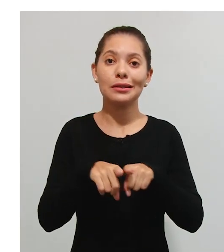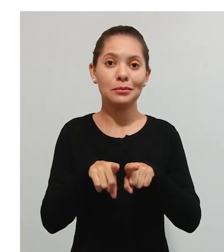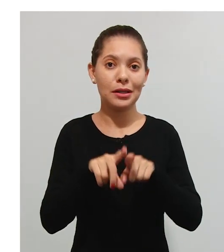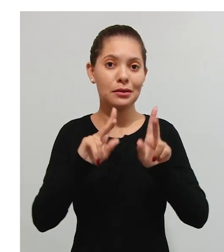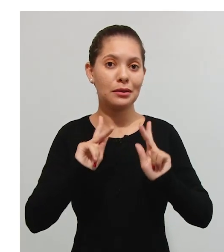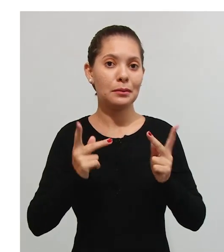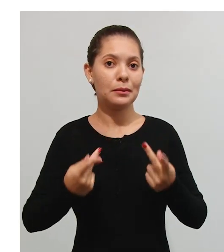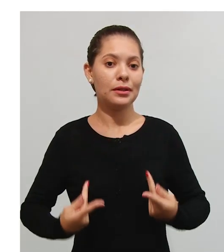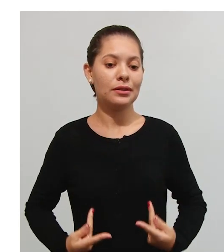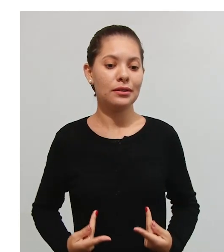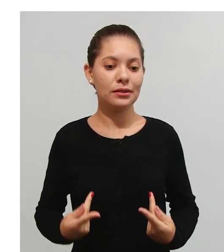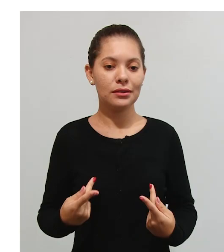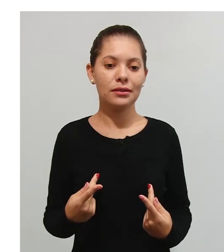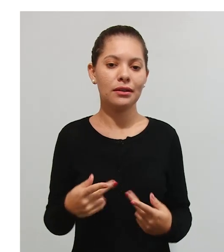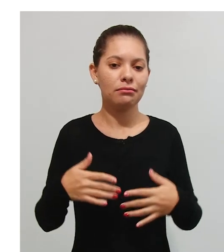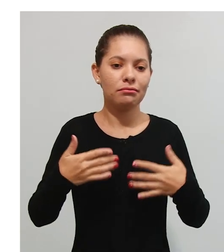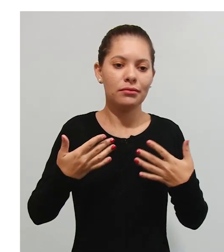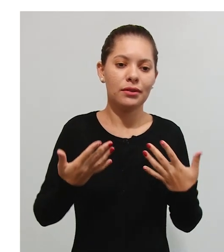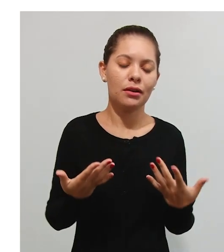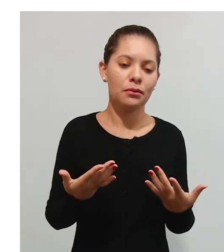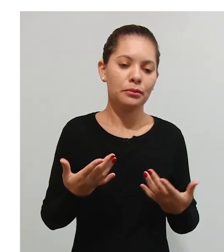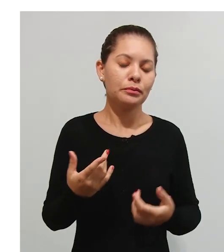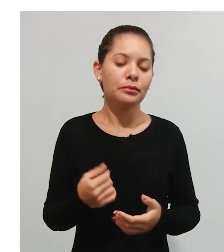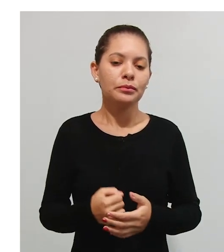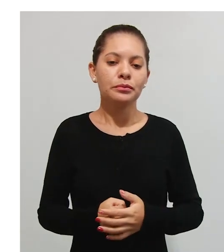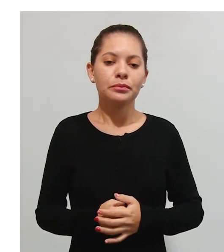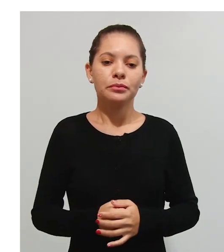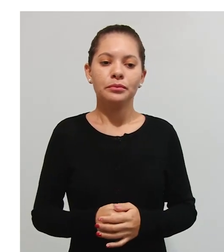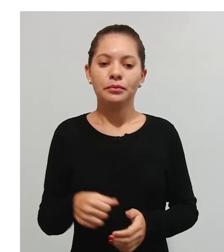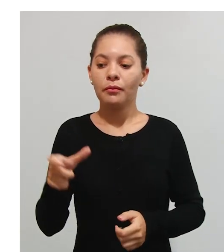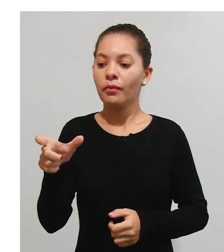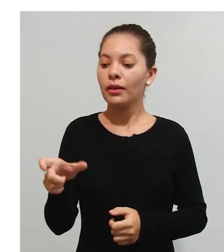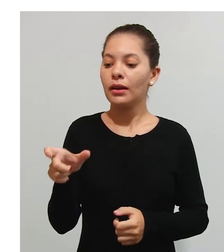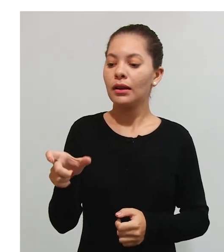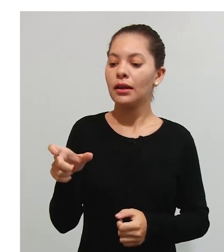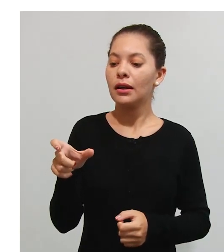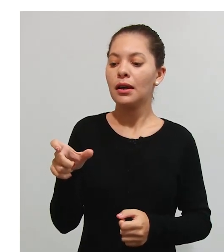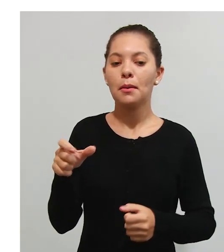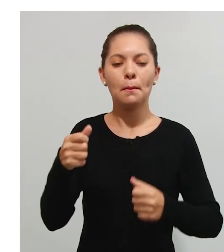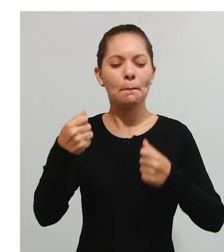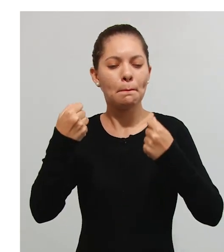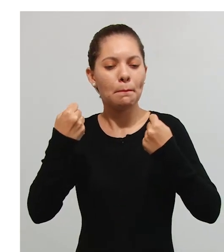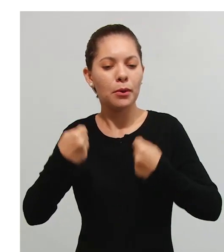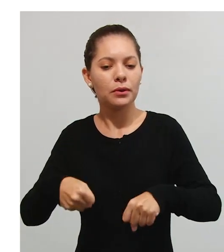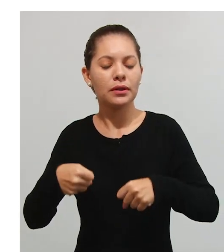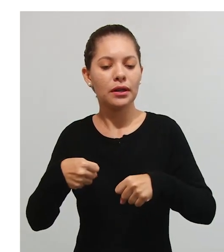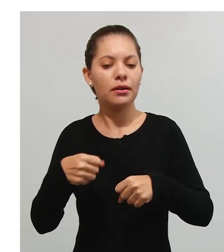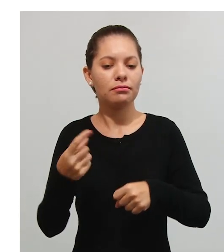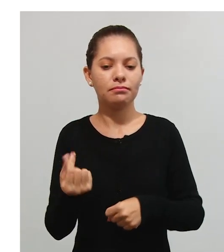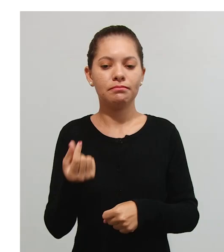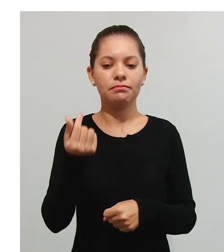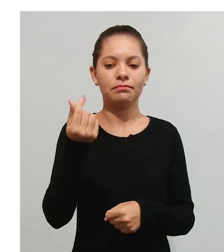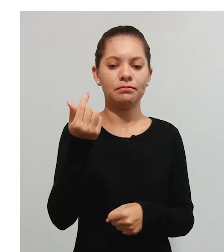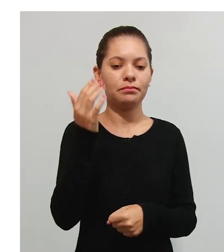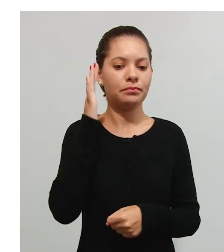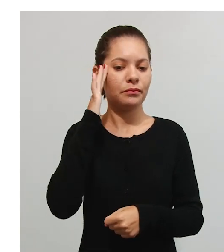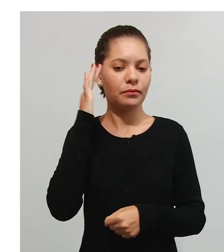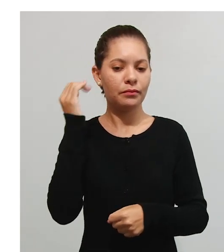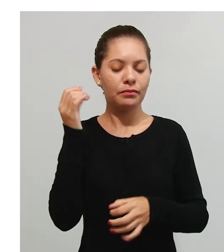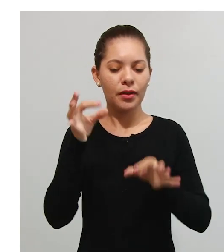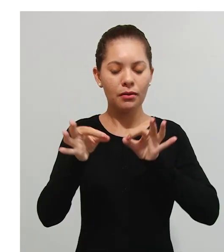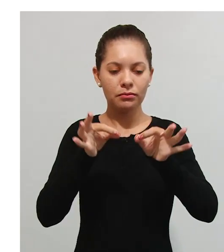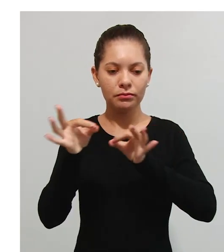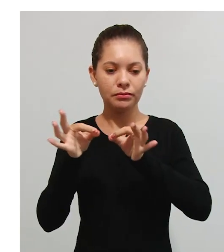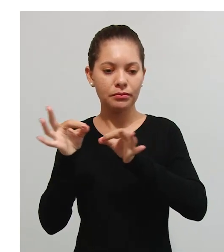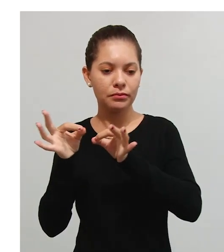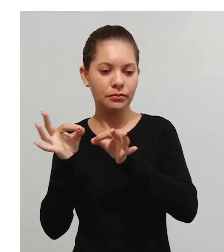e humanos. Então o empreendedor ele tem esse poder de alocar os recursos financeiros onde ele bem entender, conforme aquilo que está no